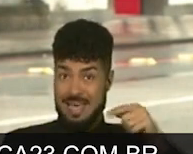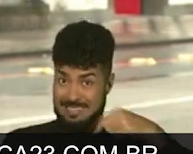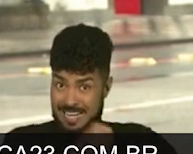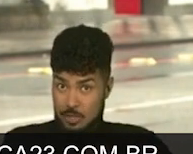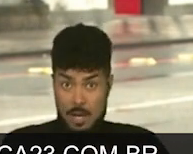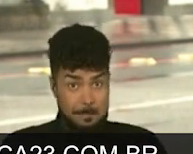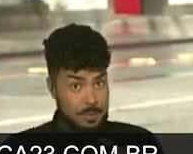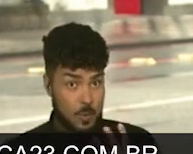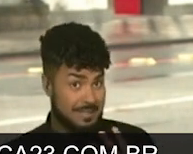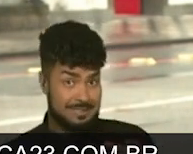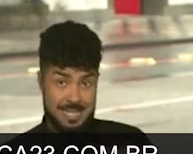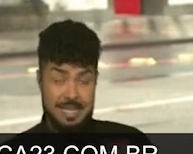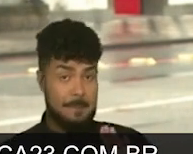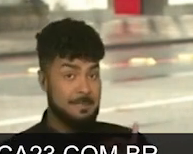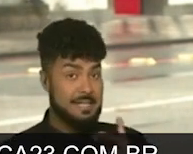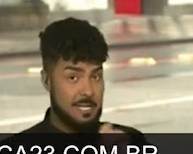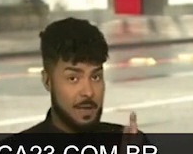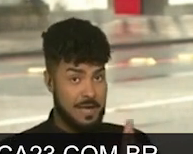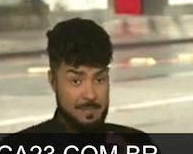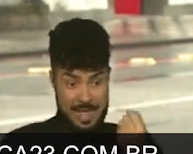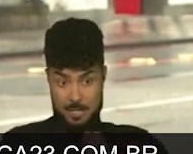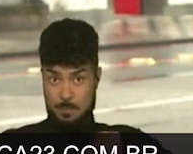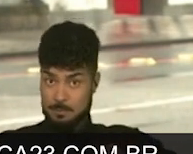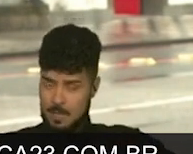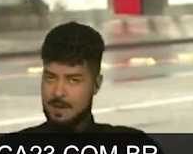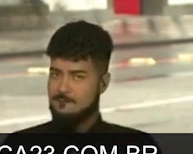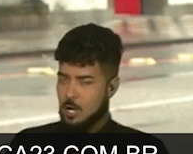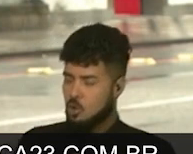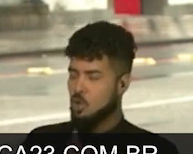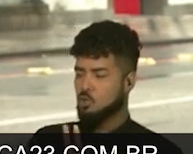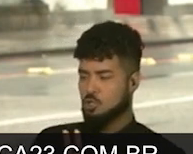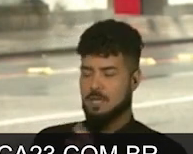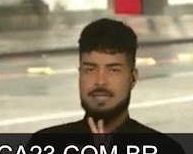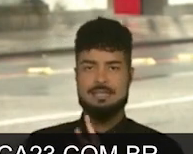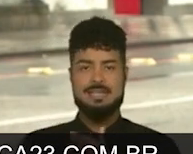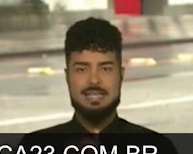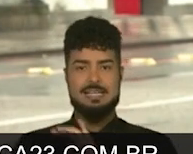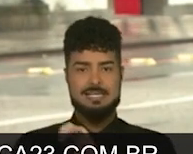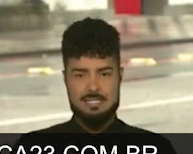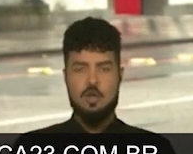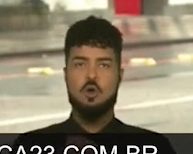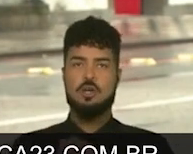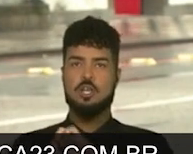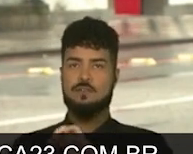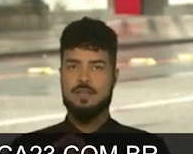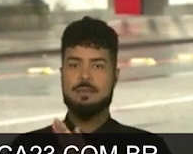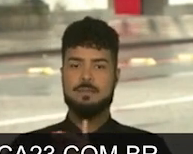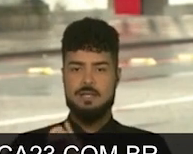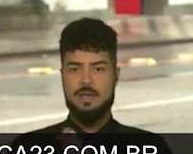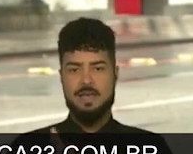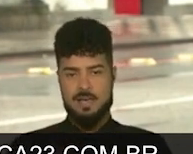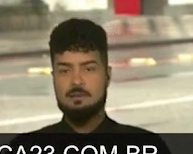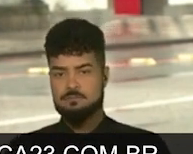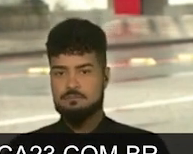bilhões de reais. Em todo o ano passado, o valor passou de 2 trilhões e 890 bilhões de